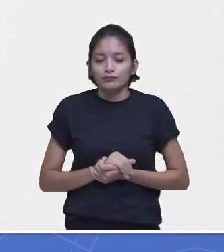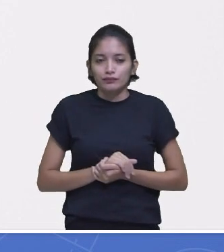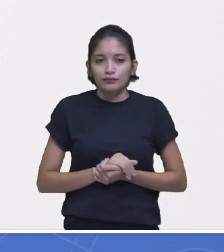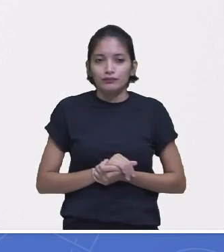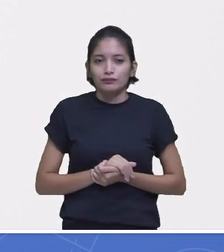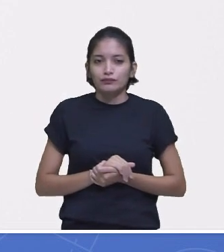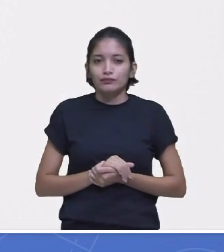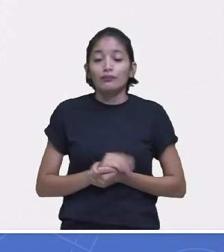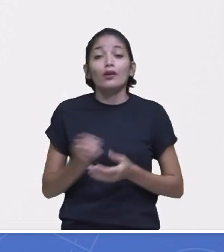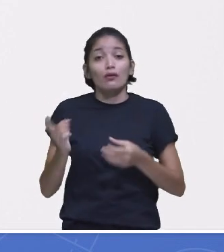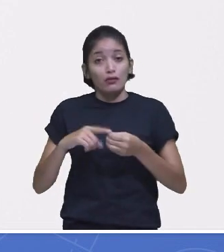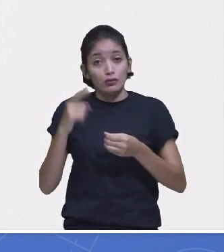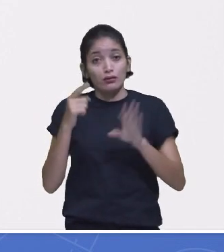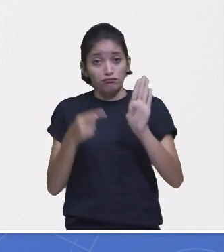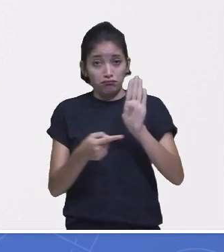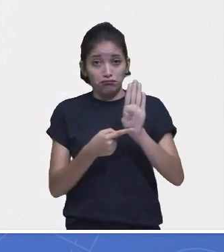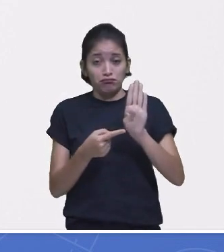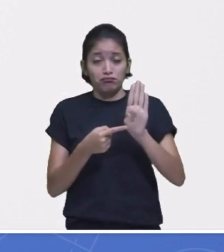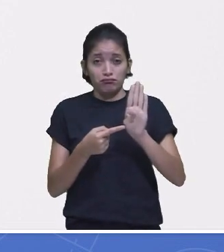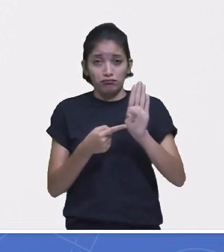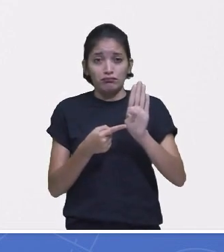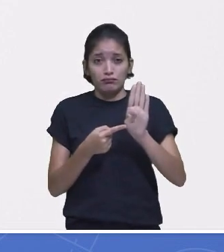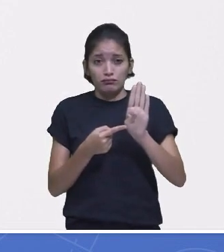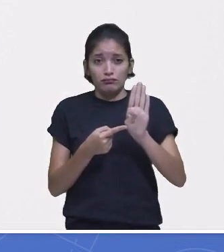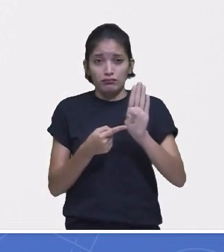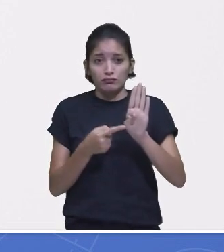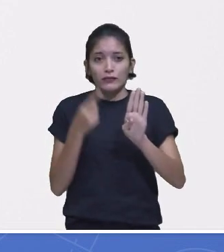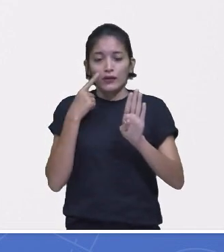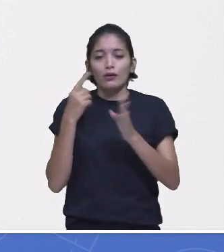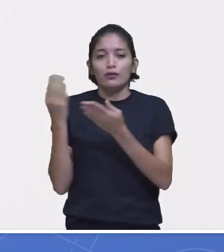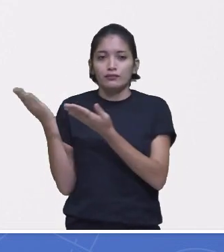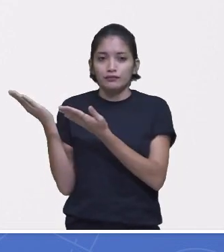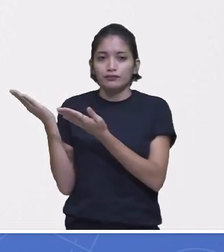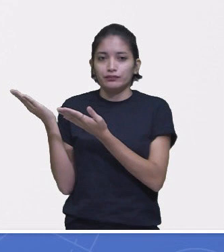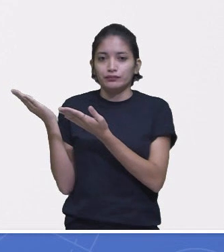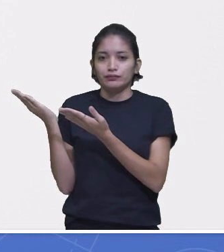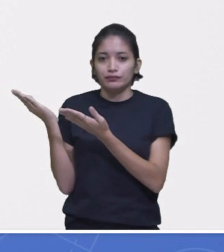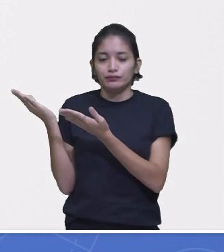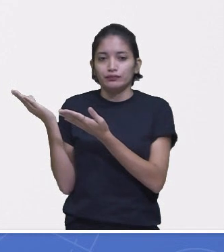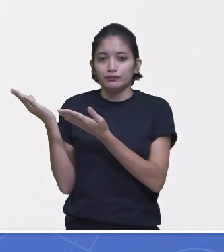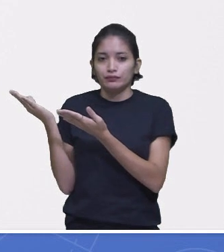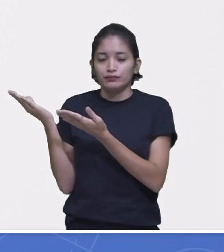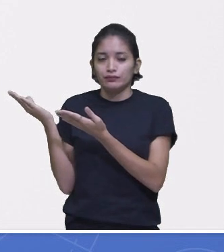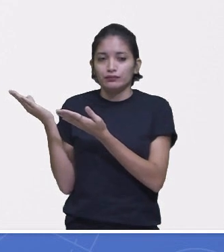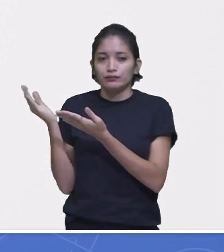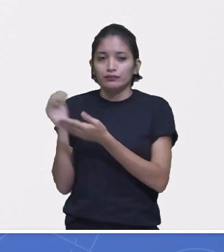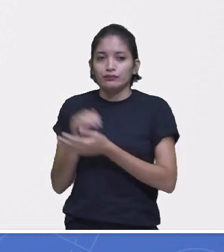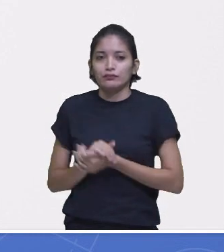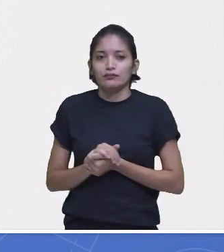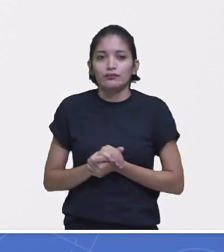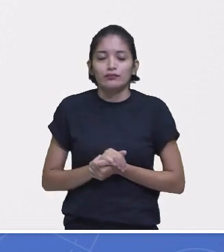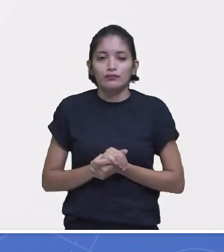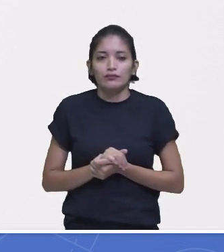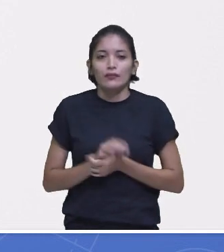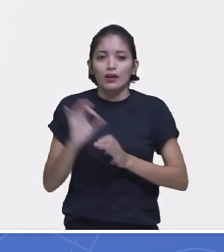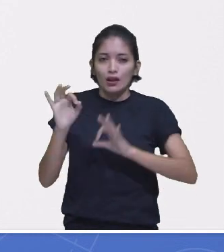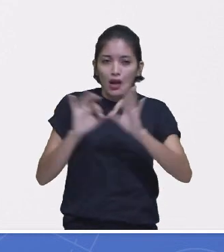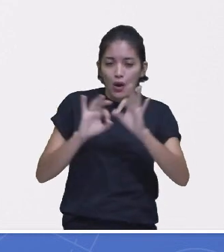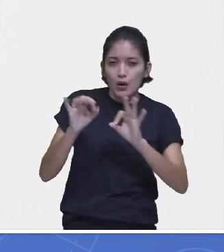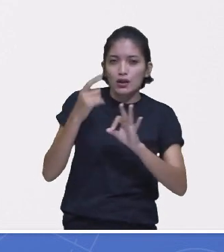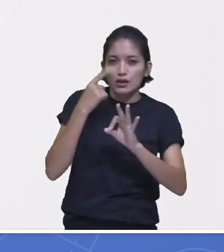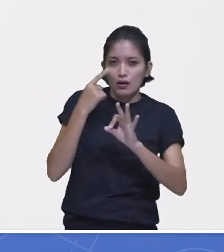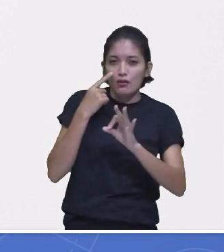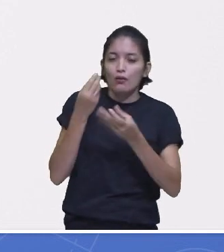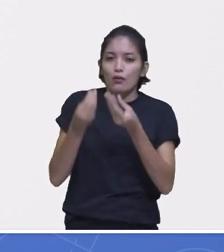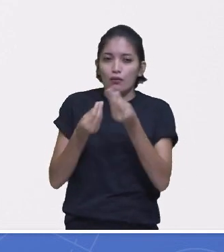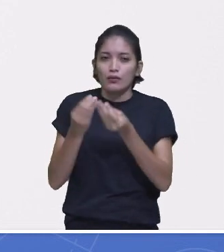Na alternativa B, voltemos lá. Aqui, na alternativa B, vai ficar piensas, porque está na segunda pessoa do